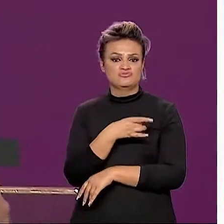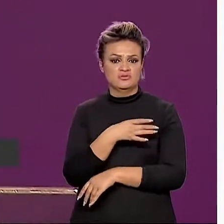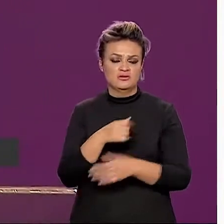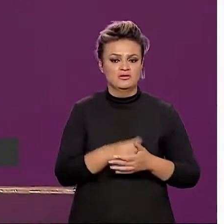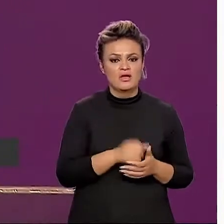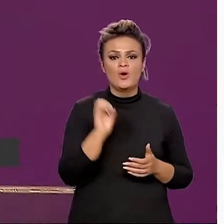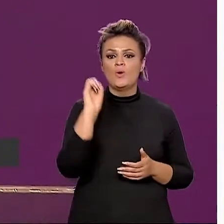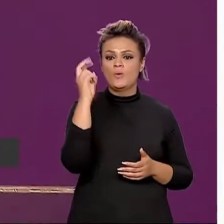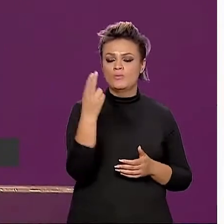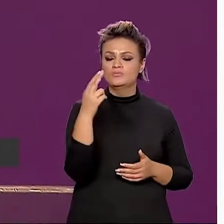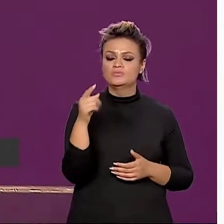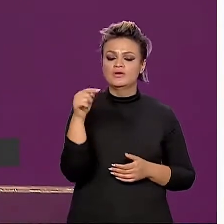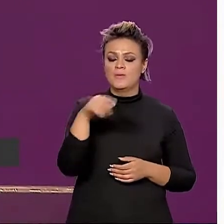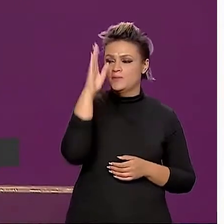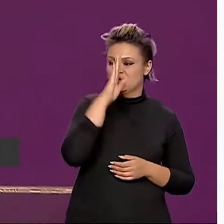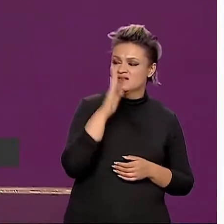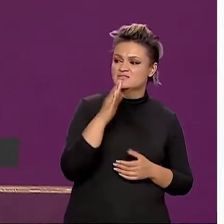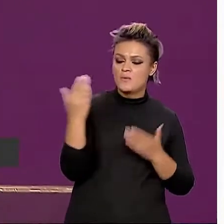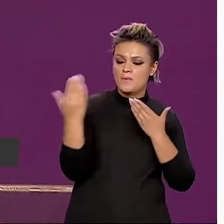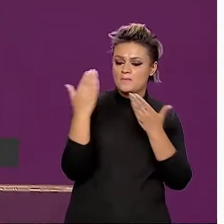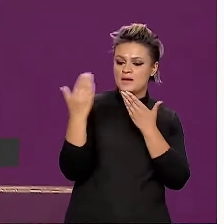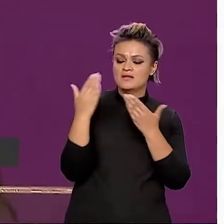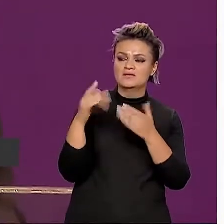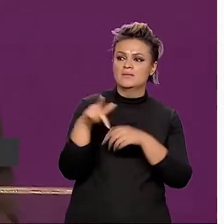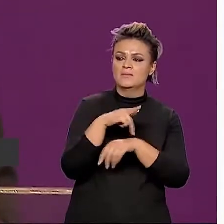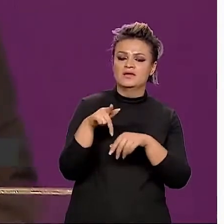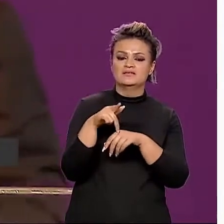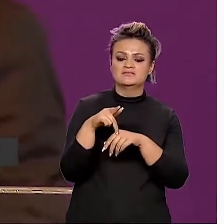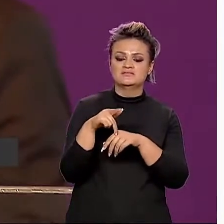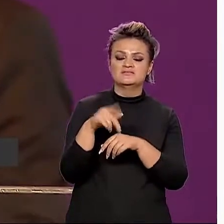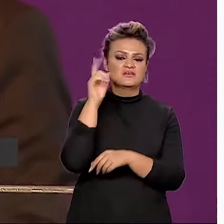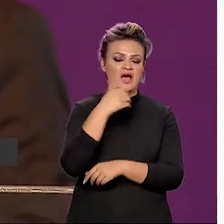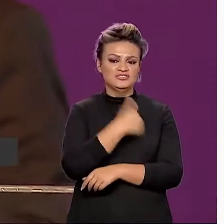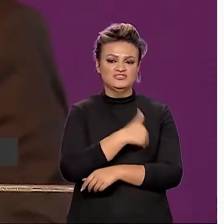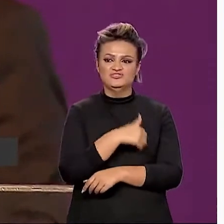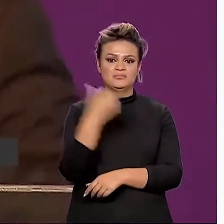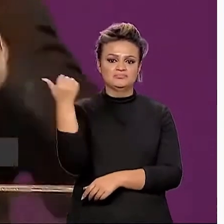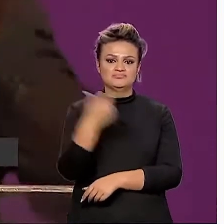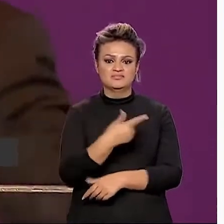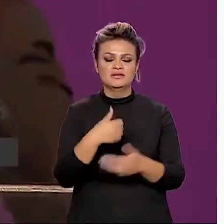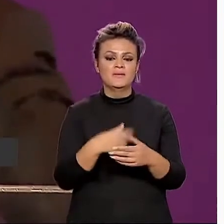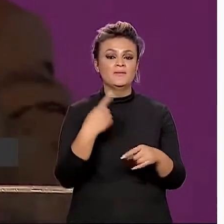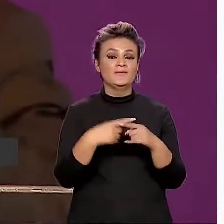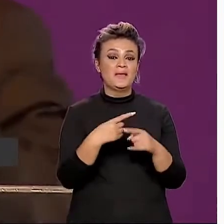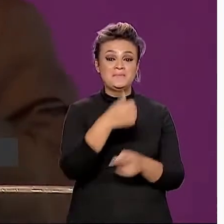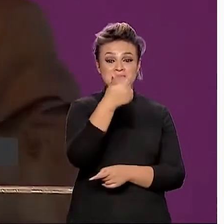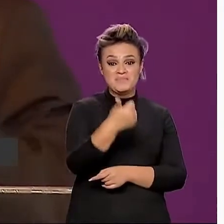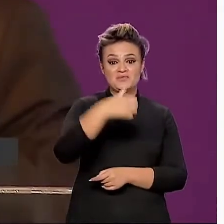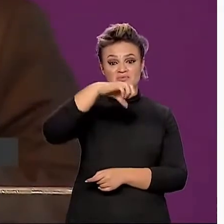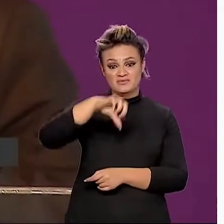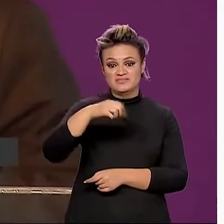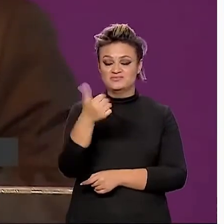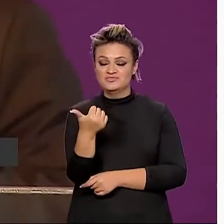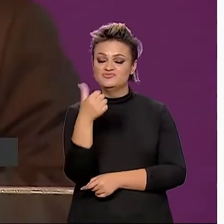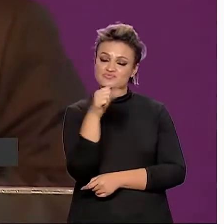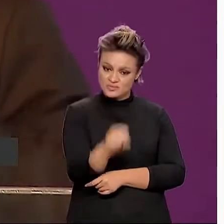vê que o Brasil tem menos alunos proporcionalmente na universidade do que a Argentina. Porque em